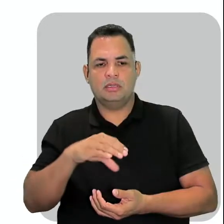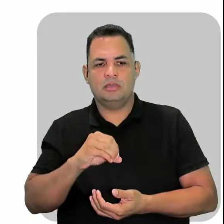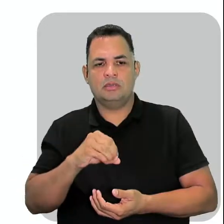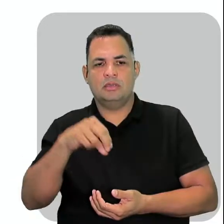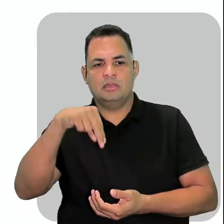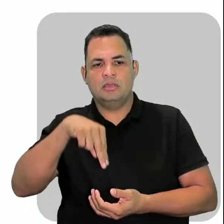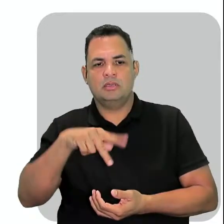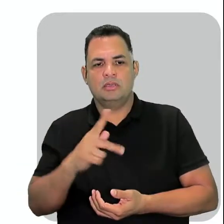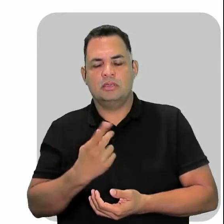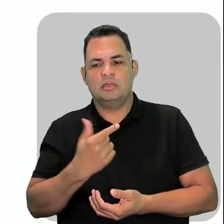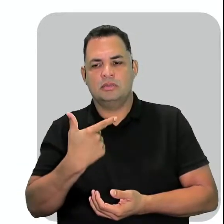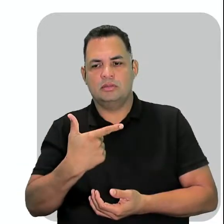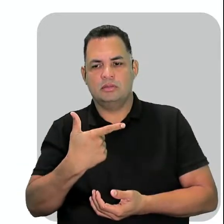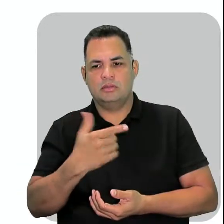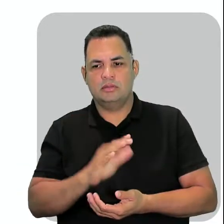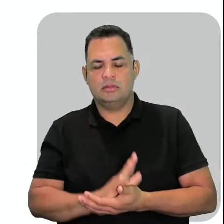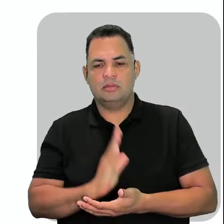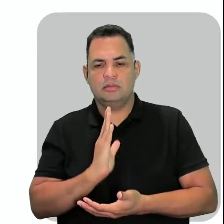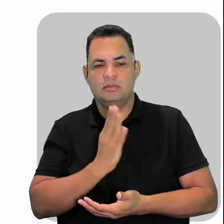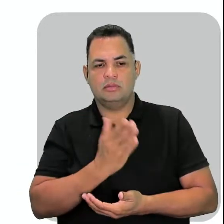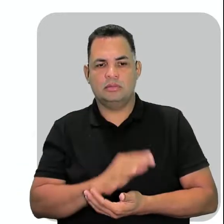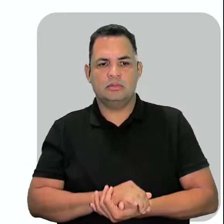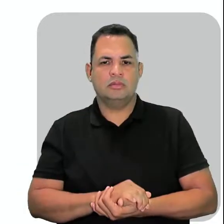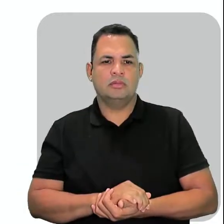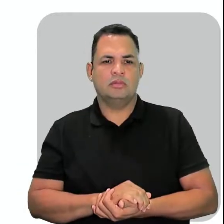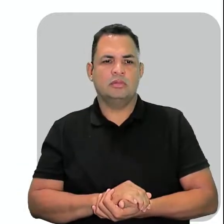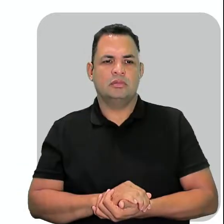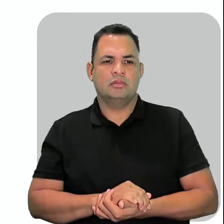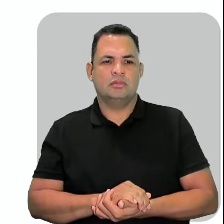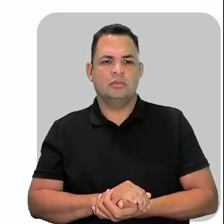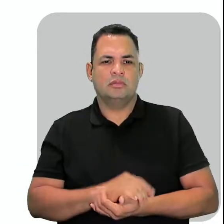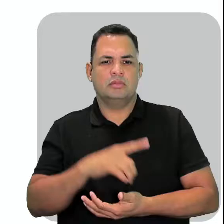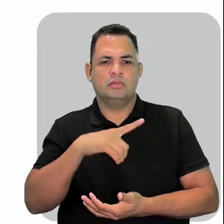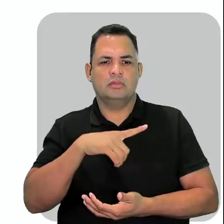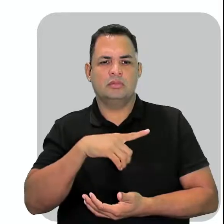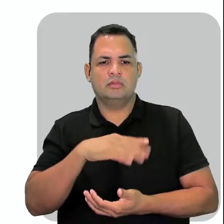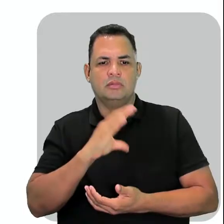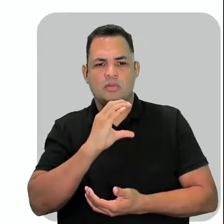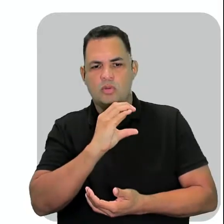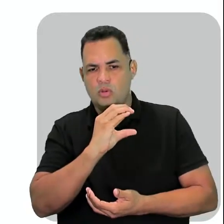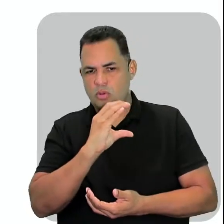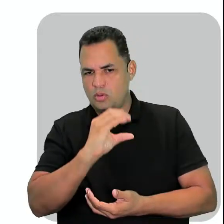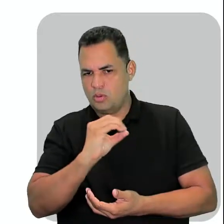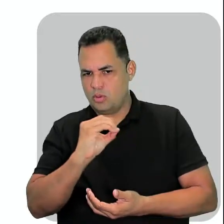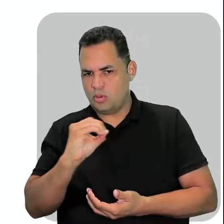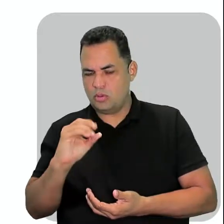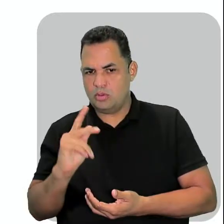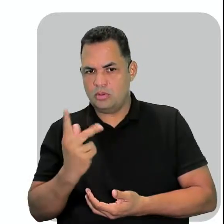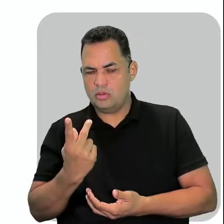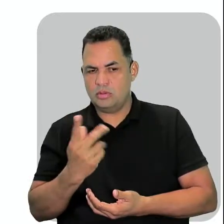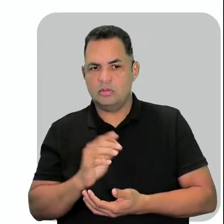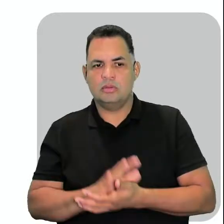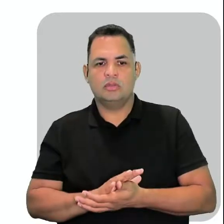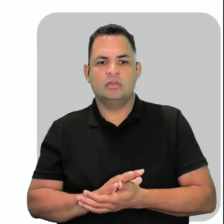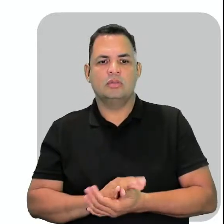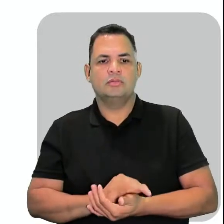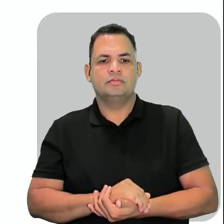é o NH2, vocês conhecem lá das aminas. Nós temos o grupo carboxílico, que é